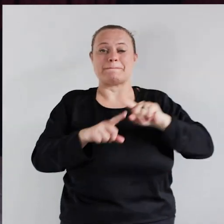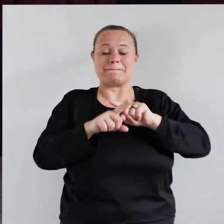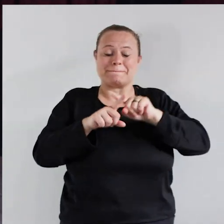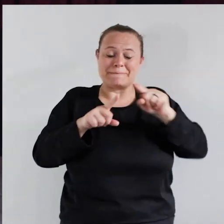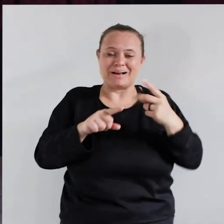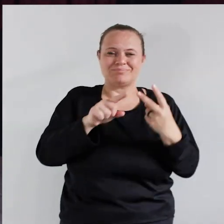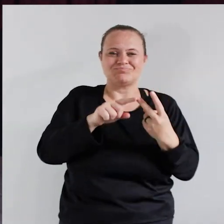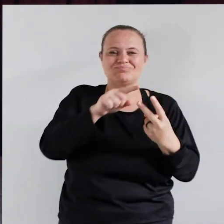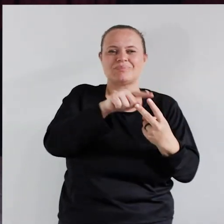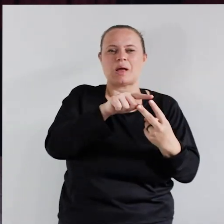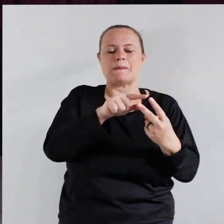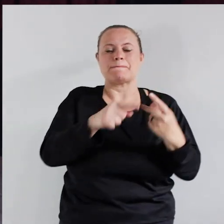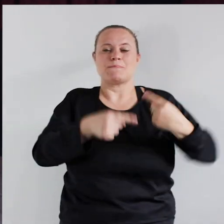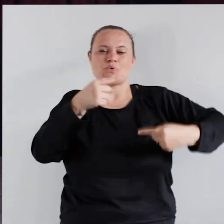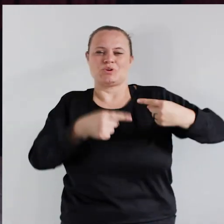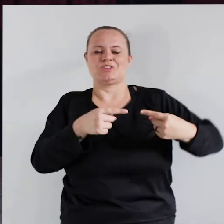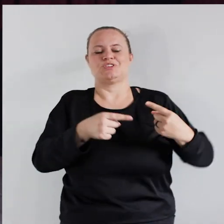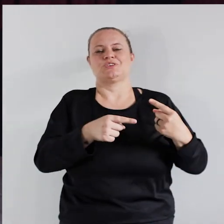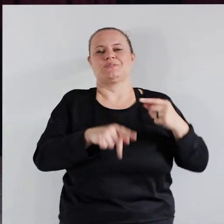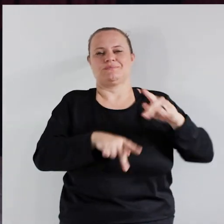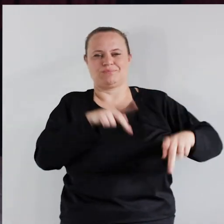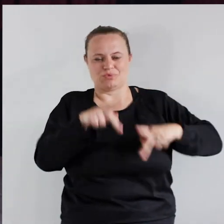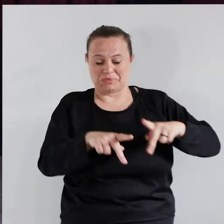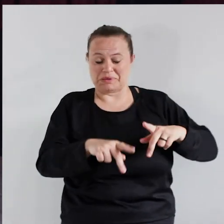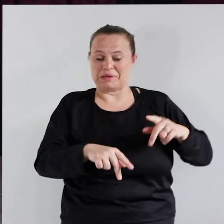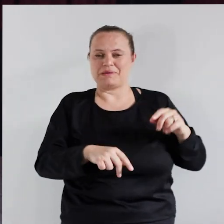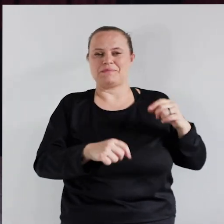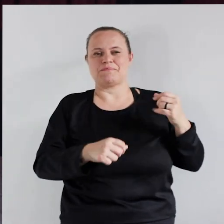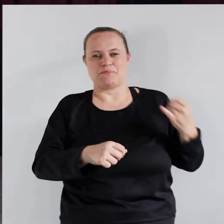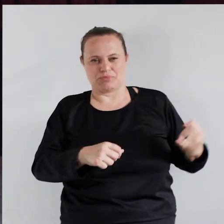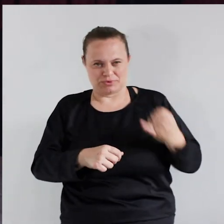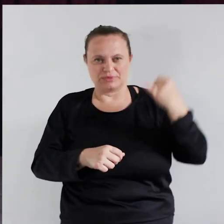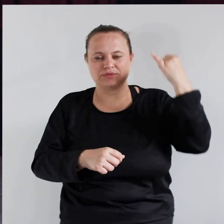o campo era fundamental e no campo as